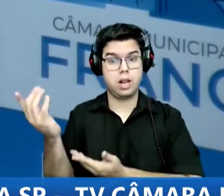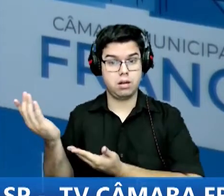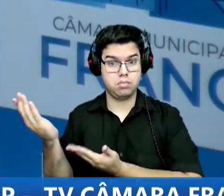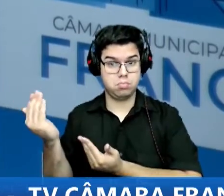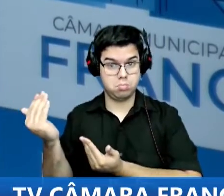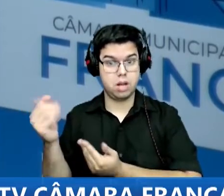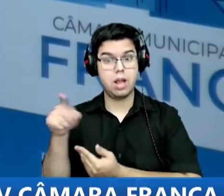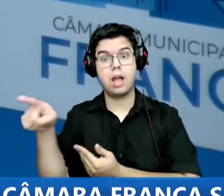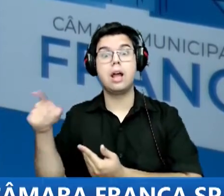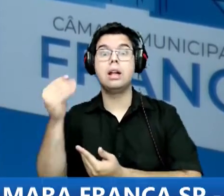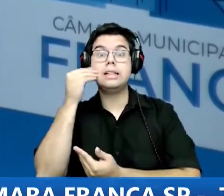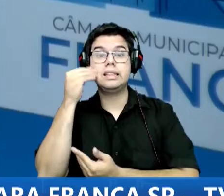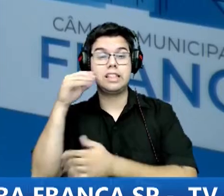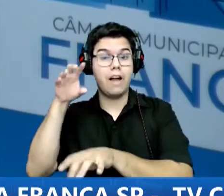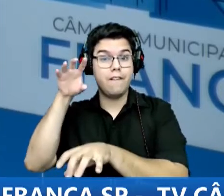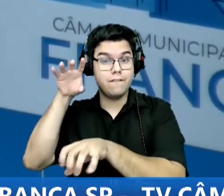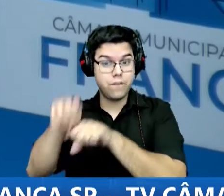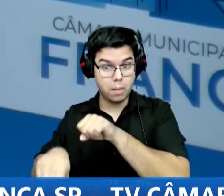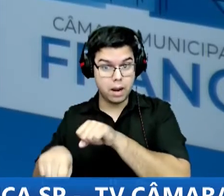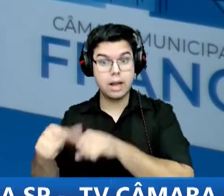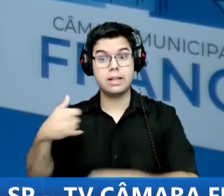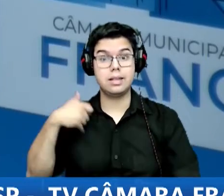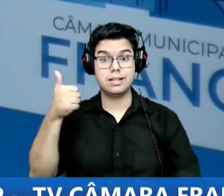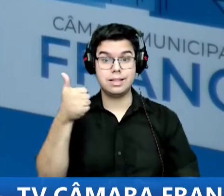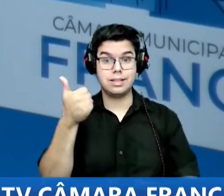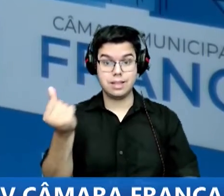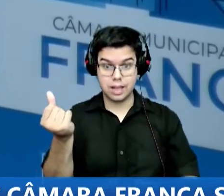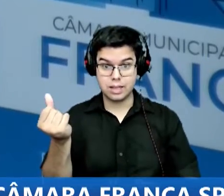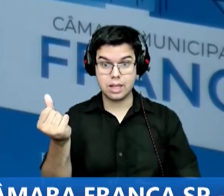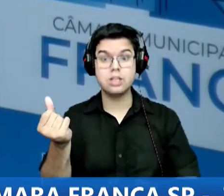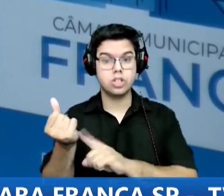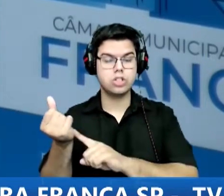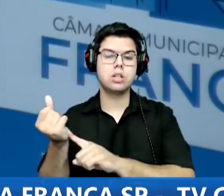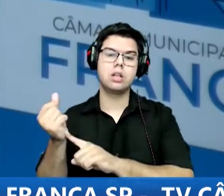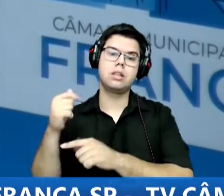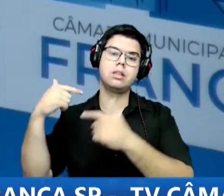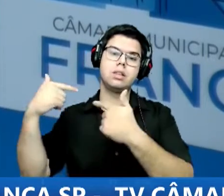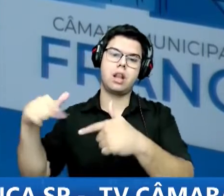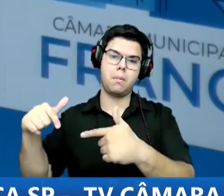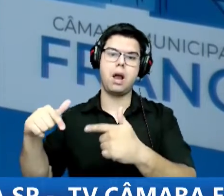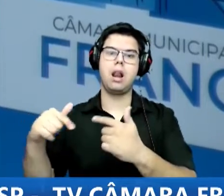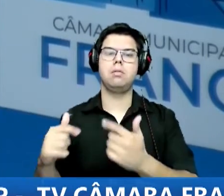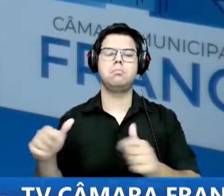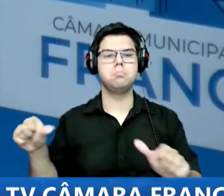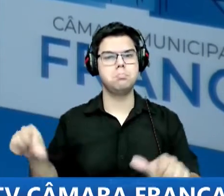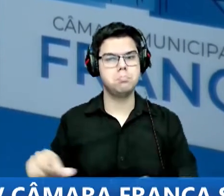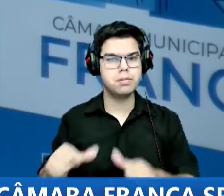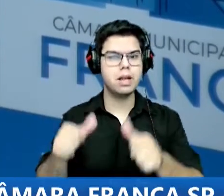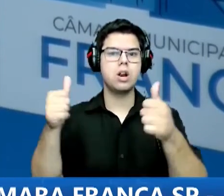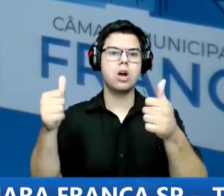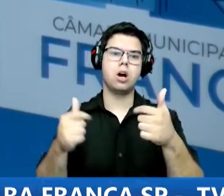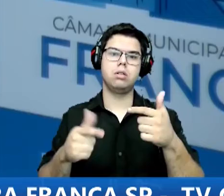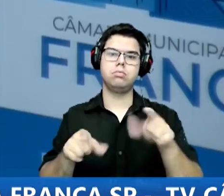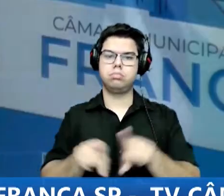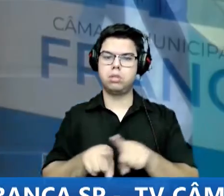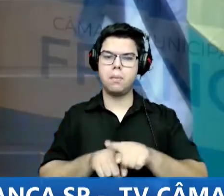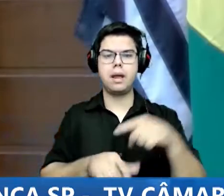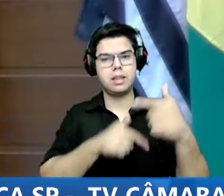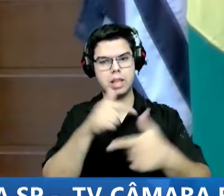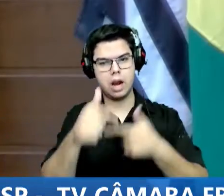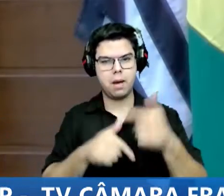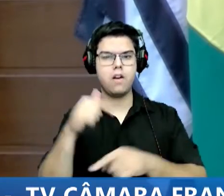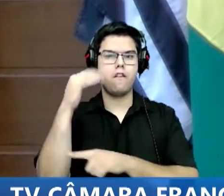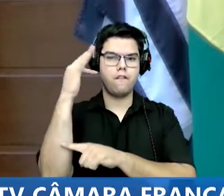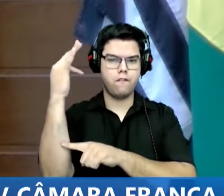e, depois dos 16 anos, trabalhar em melhores condições, em trabalhos formais, com